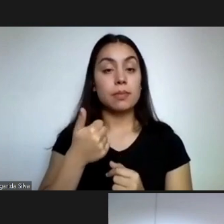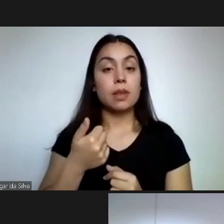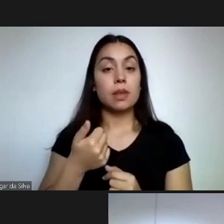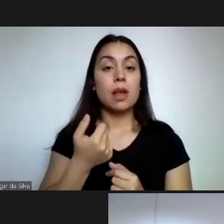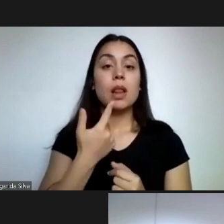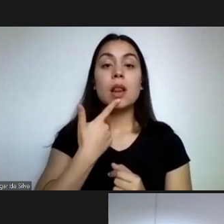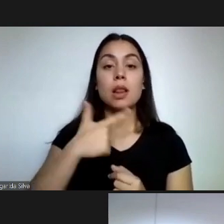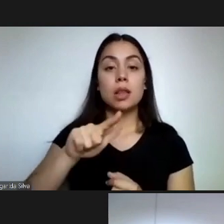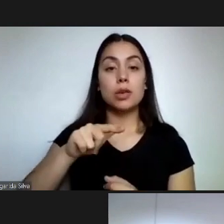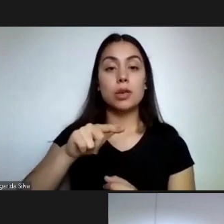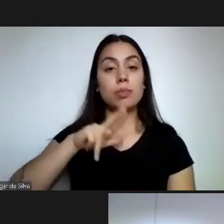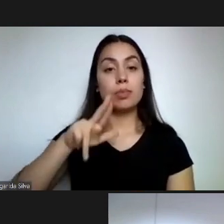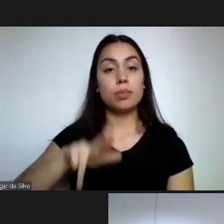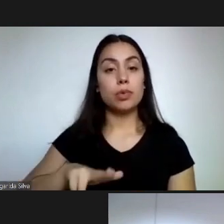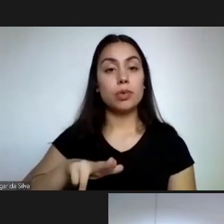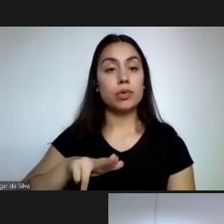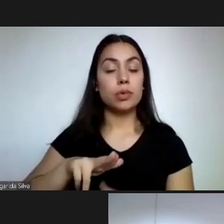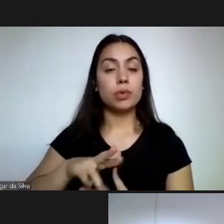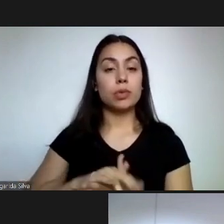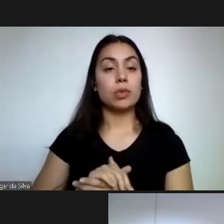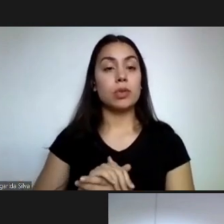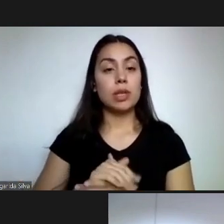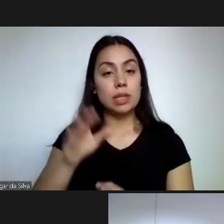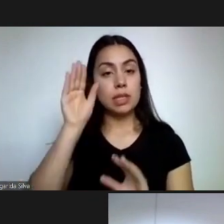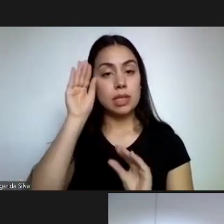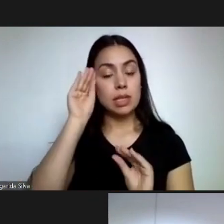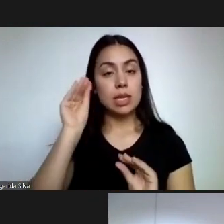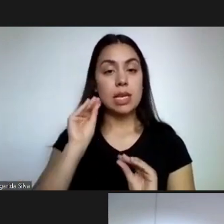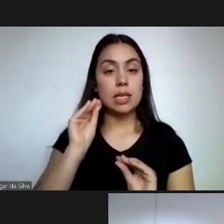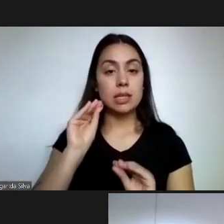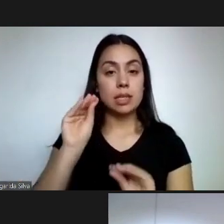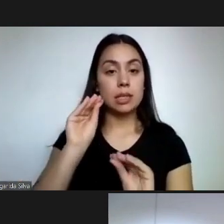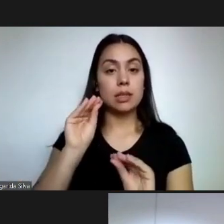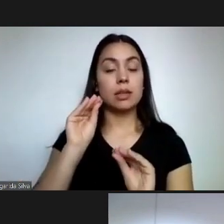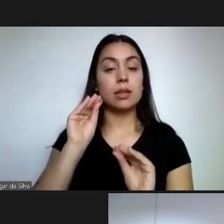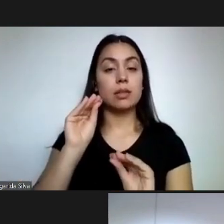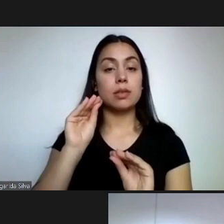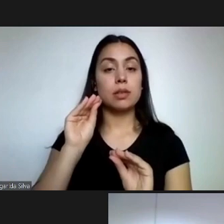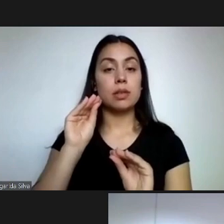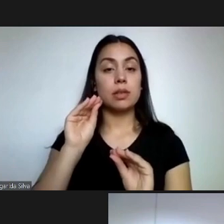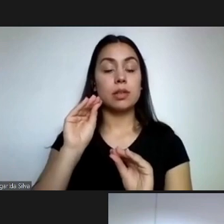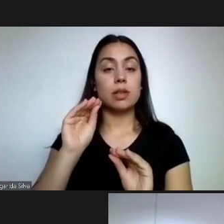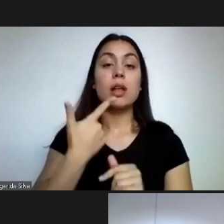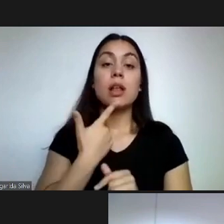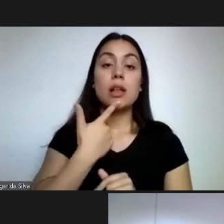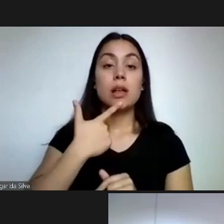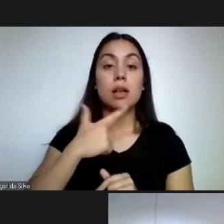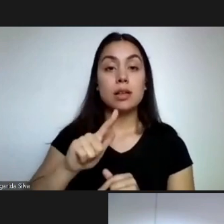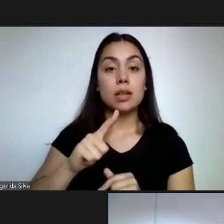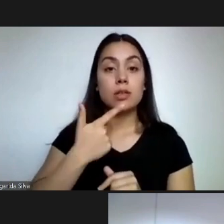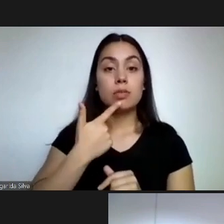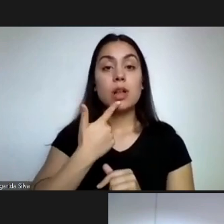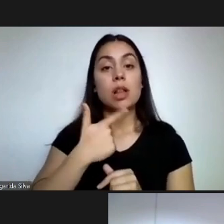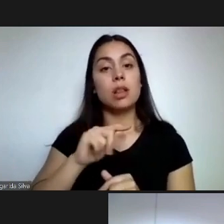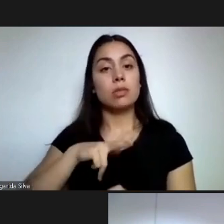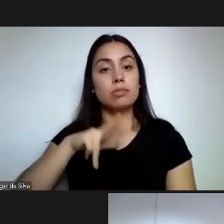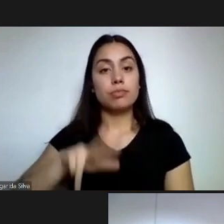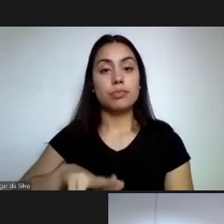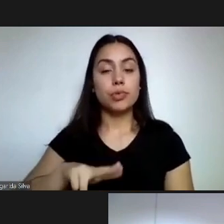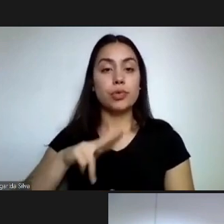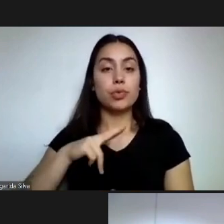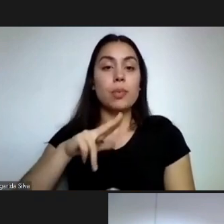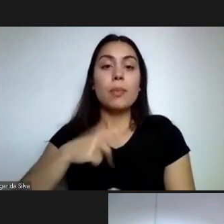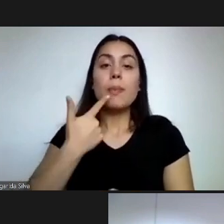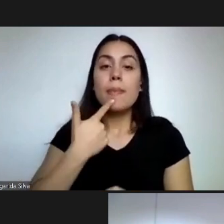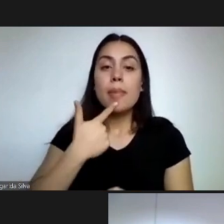língua portuguesa em si não é só o cabo-verdiano, que é uma diversidade linguística que existe, mas o português em si é uma língua pluricêntrica, o que quer dizer que